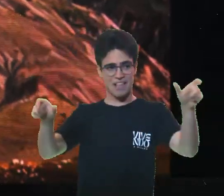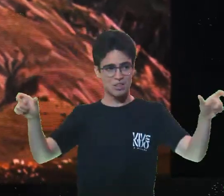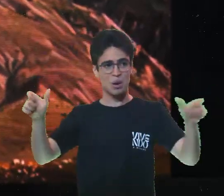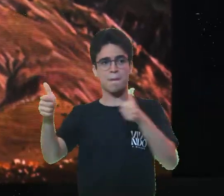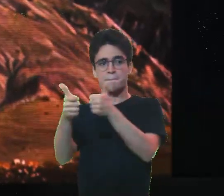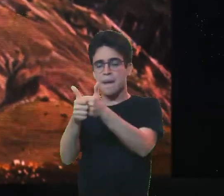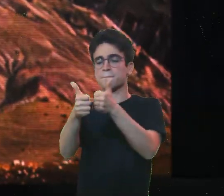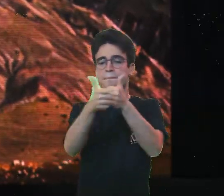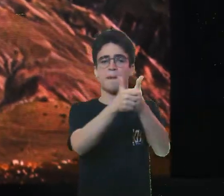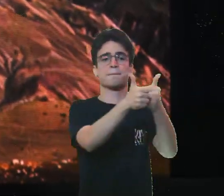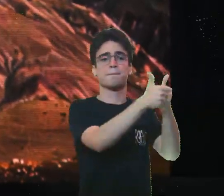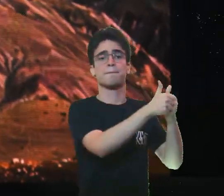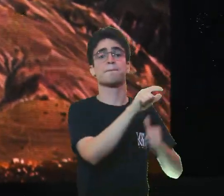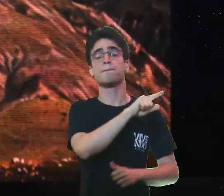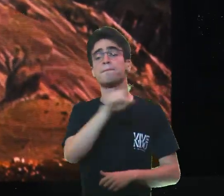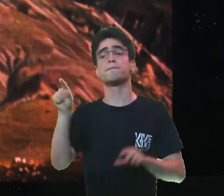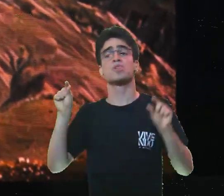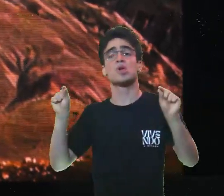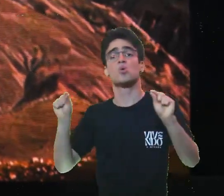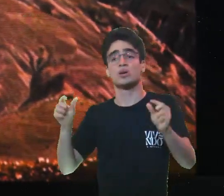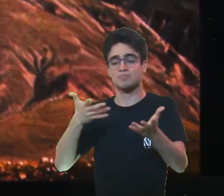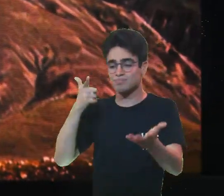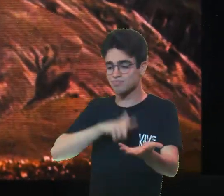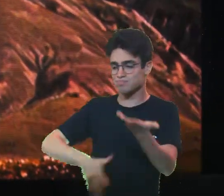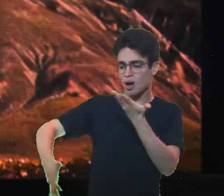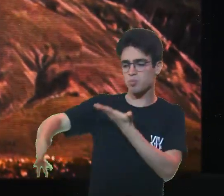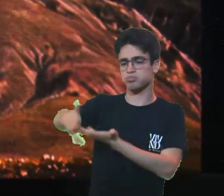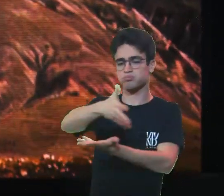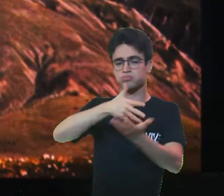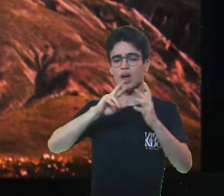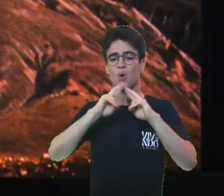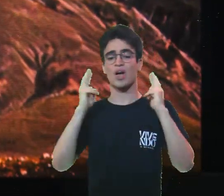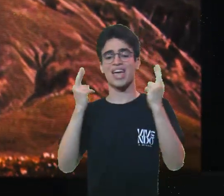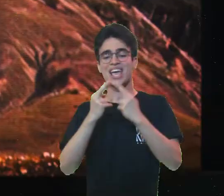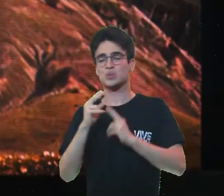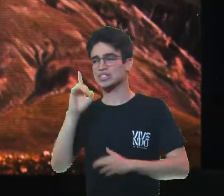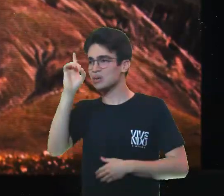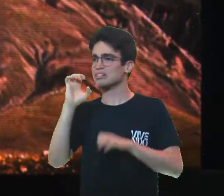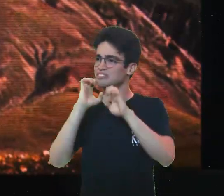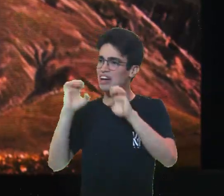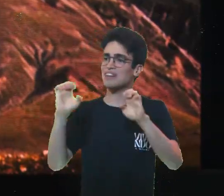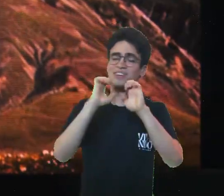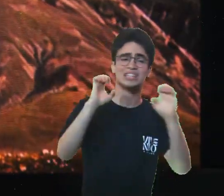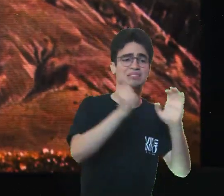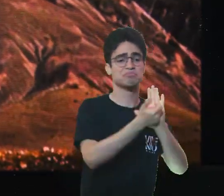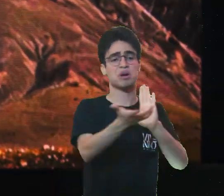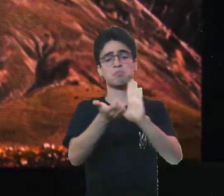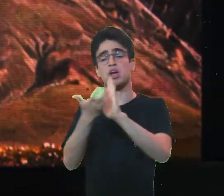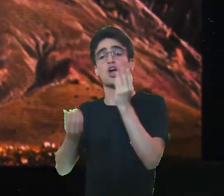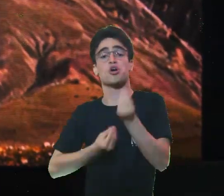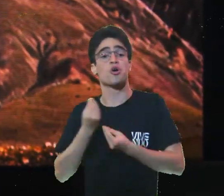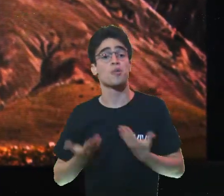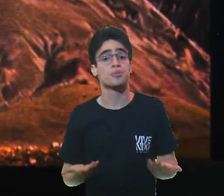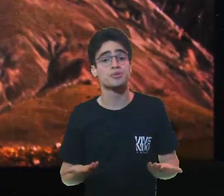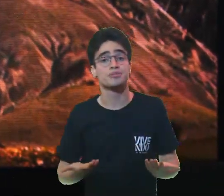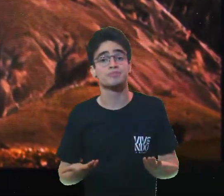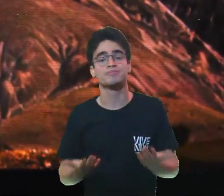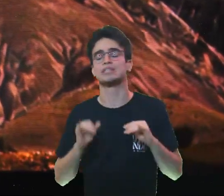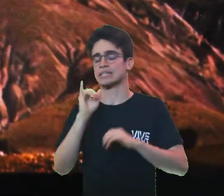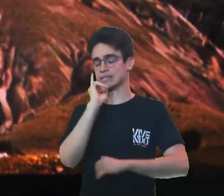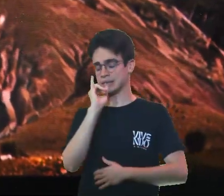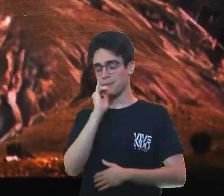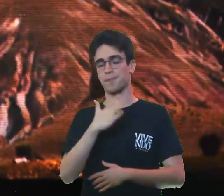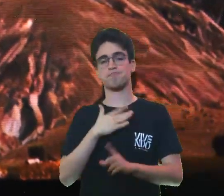do reino de Deus está sendo repartido através de nós? Nenhum de nós vai descobrir a nossa